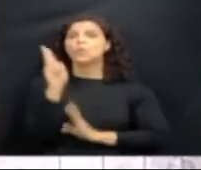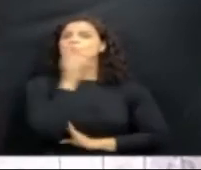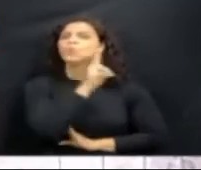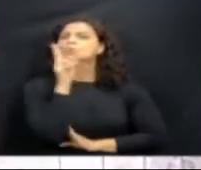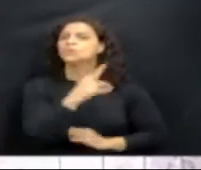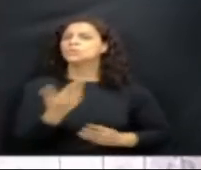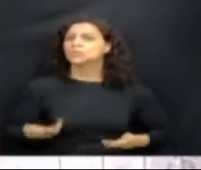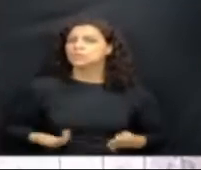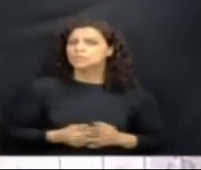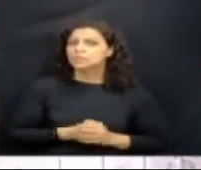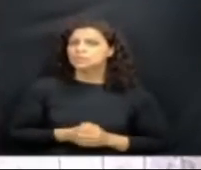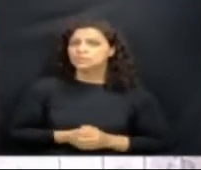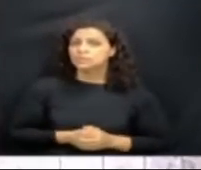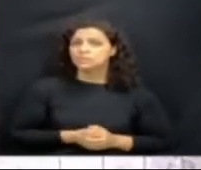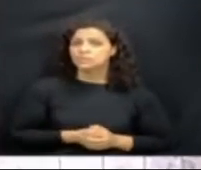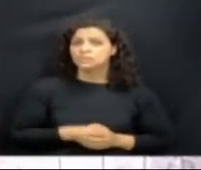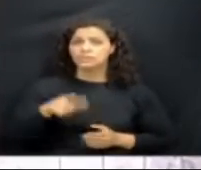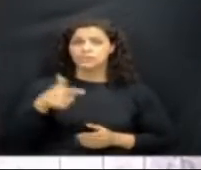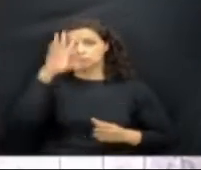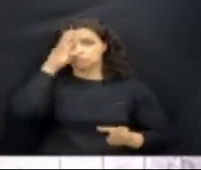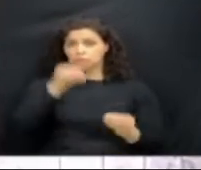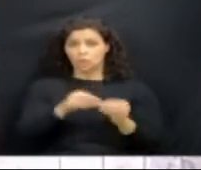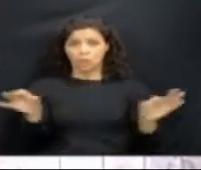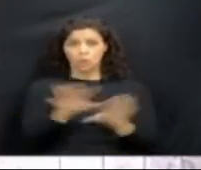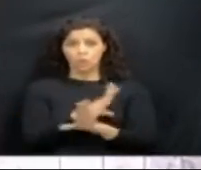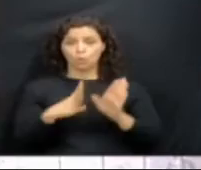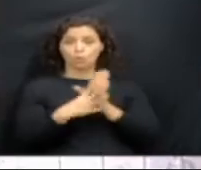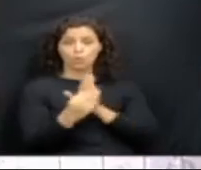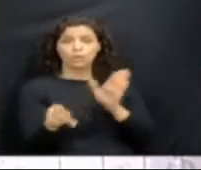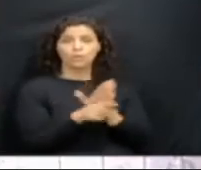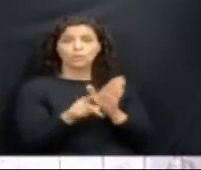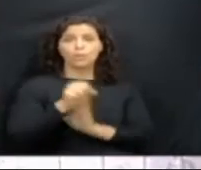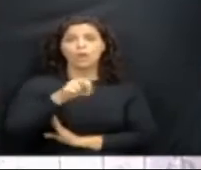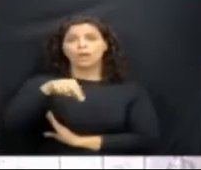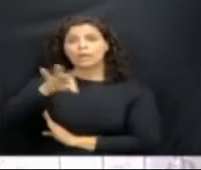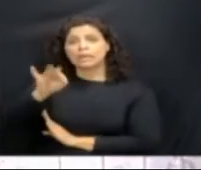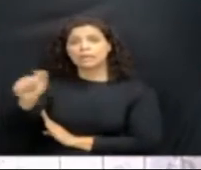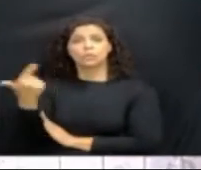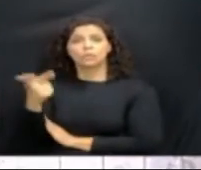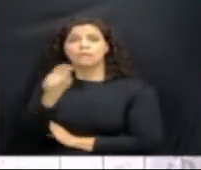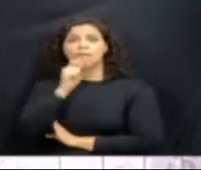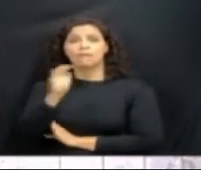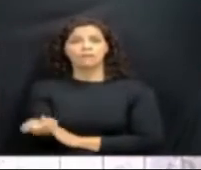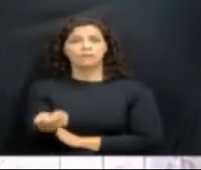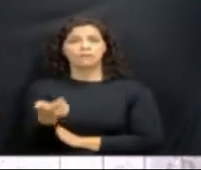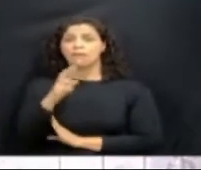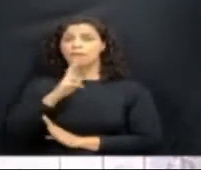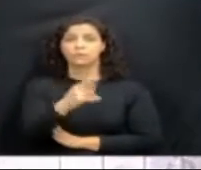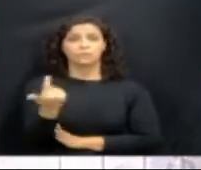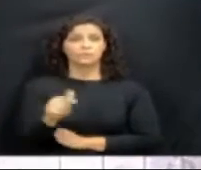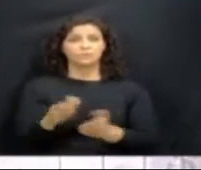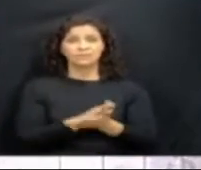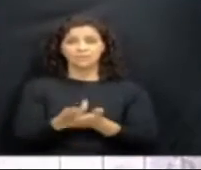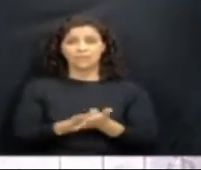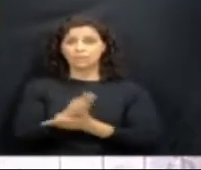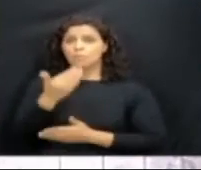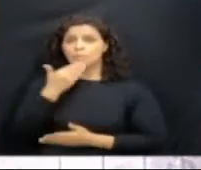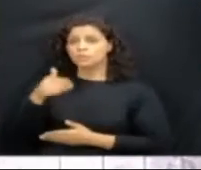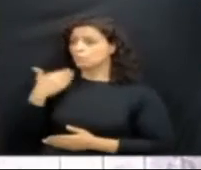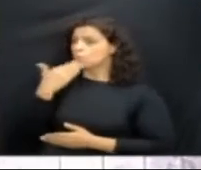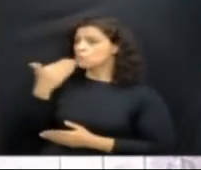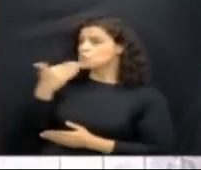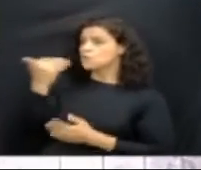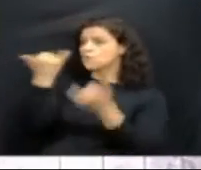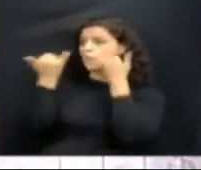urgência? Se nem tem a conclusão da modelagem pela NTT. Não existe nem respostas aos pedidos